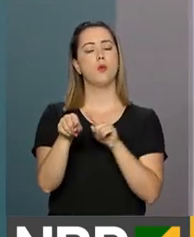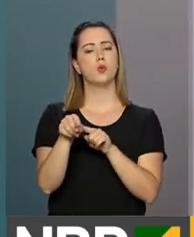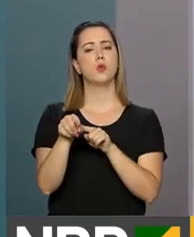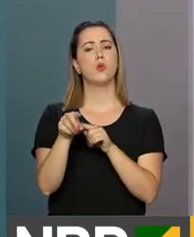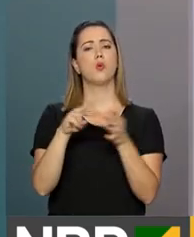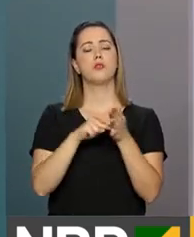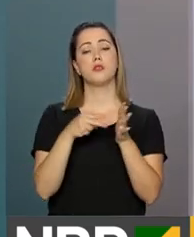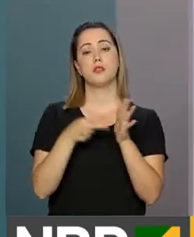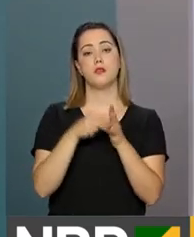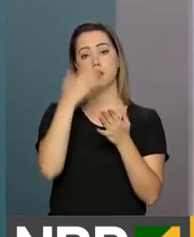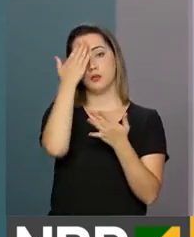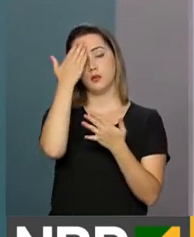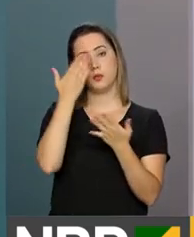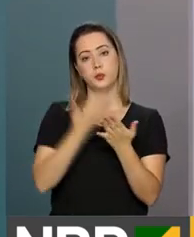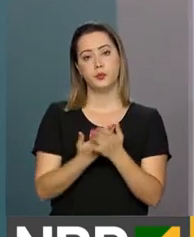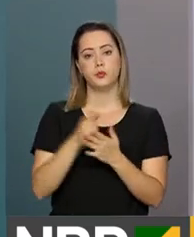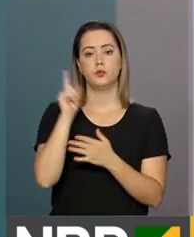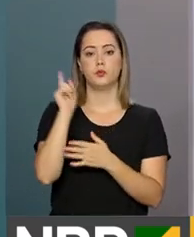foi